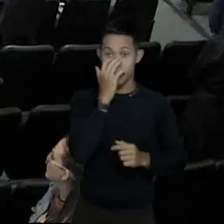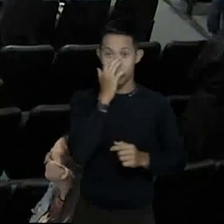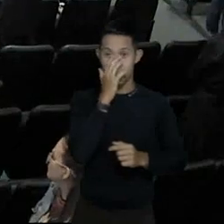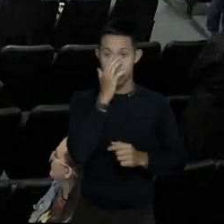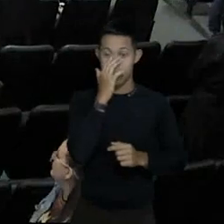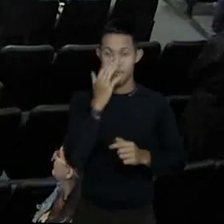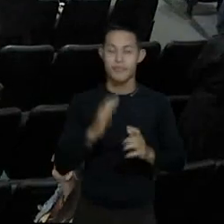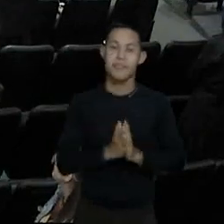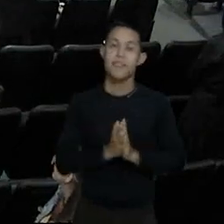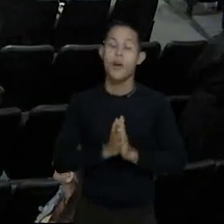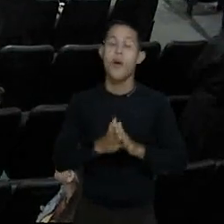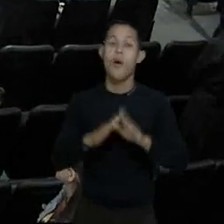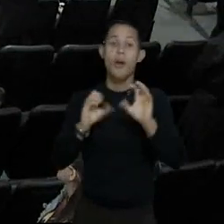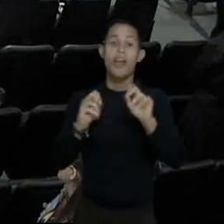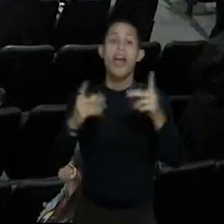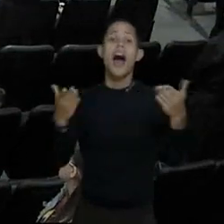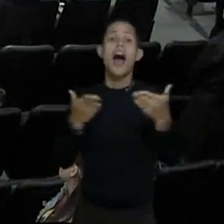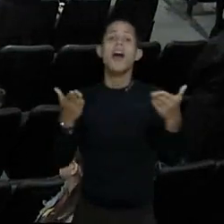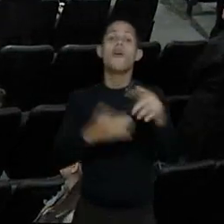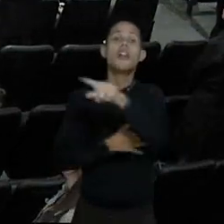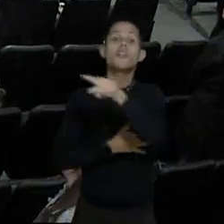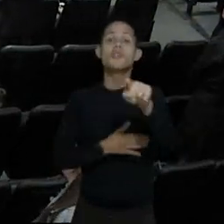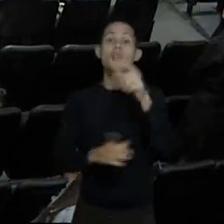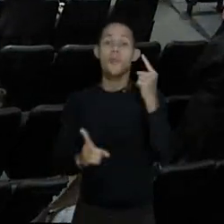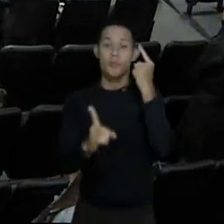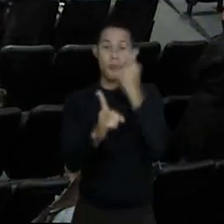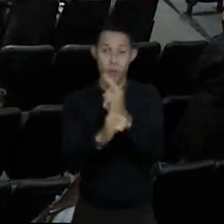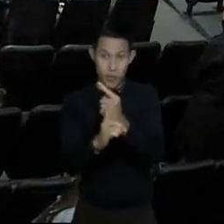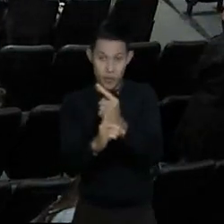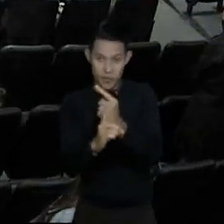agora é o seguinte todo mundo achou uma